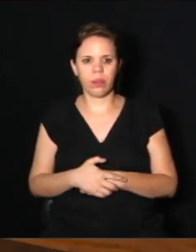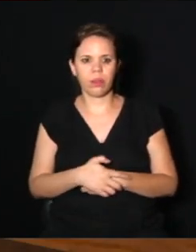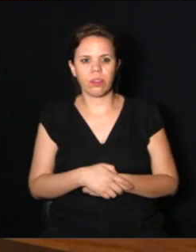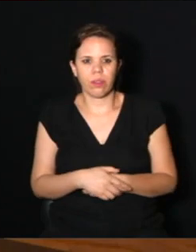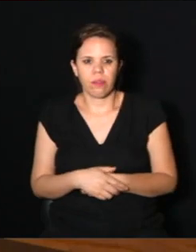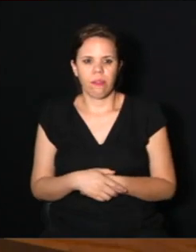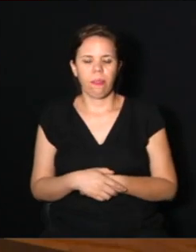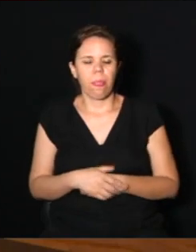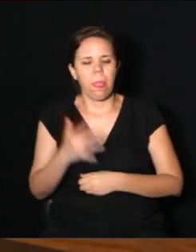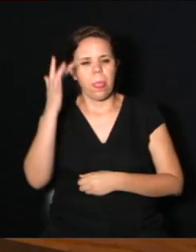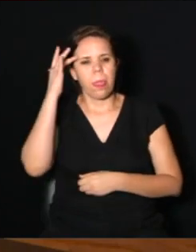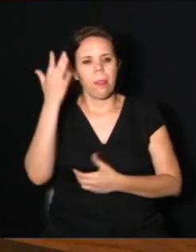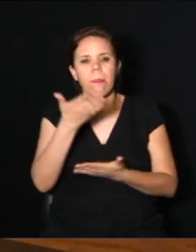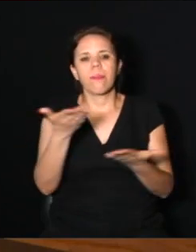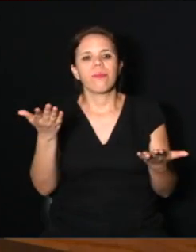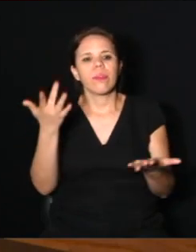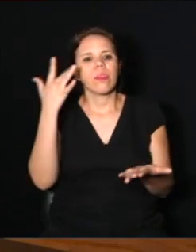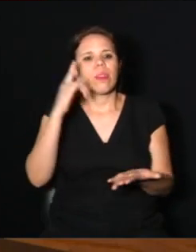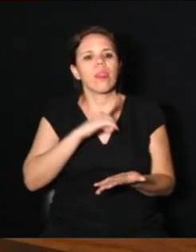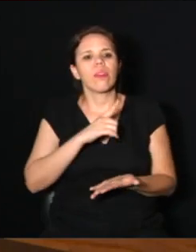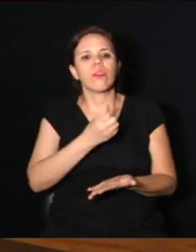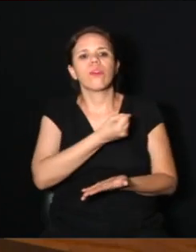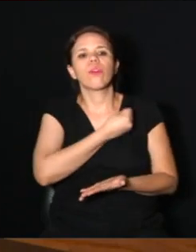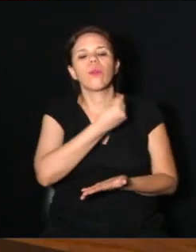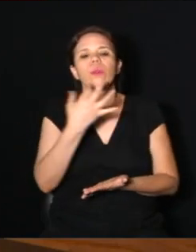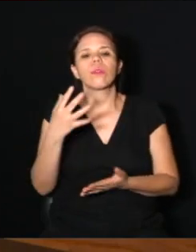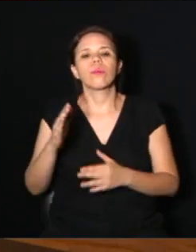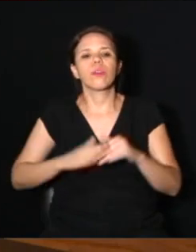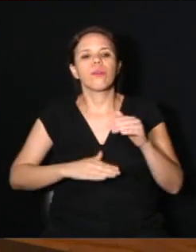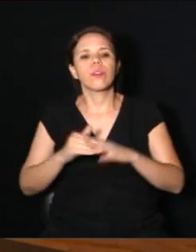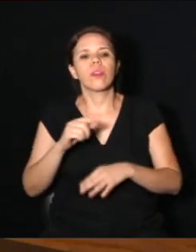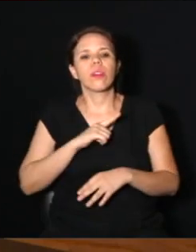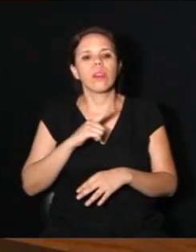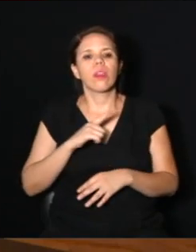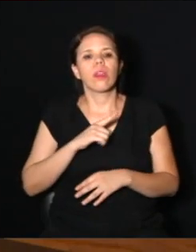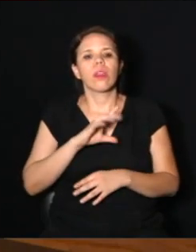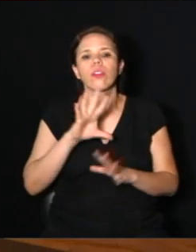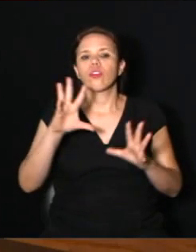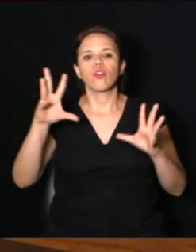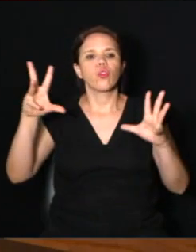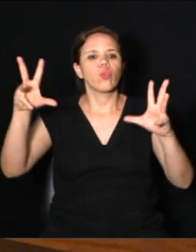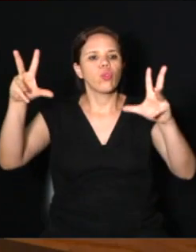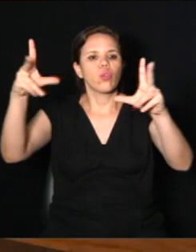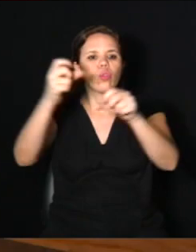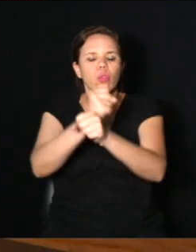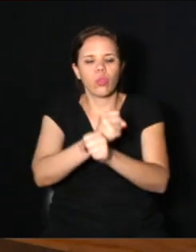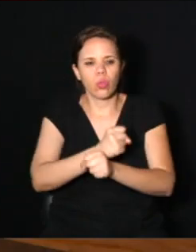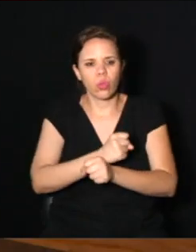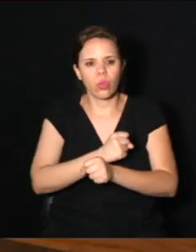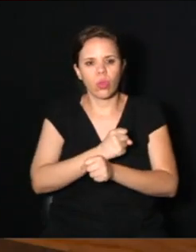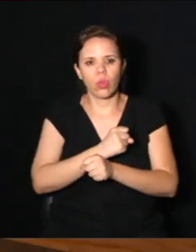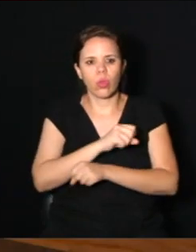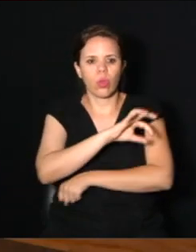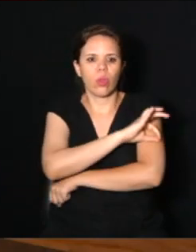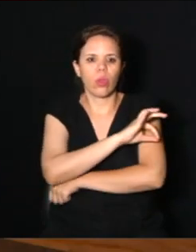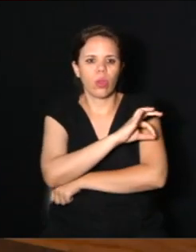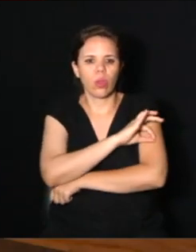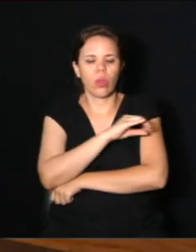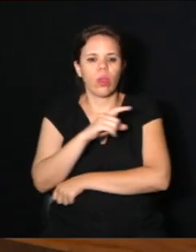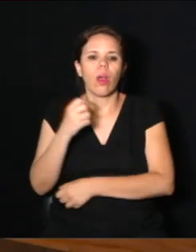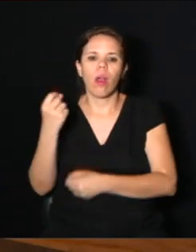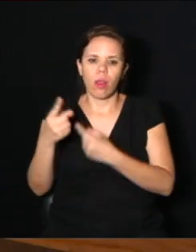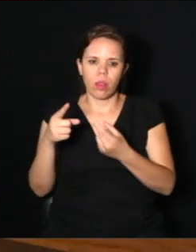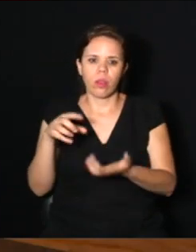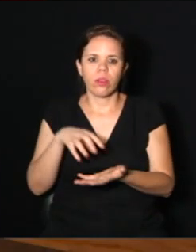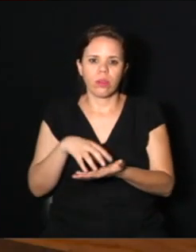Eu não sei se vocês têm esse número de quantos profissionais que nós temos em toda a rede. Eu sei que alguns postos de saúde têm o